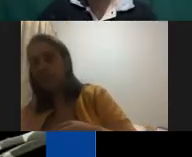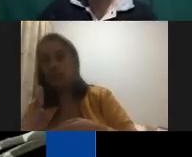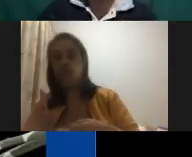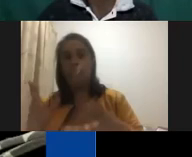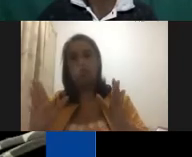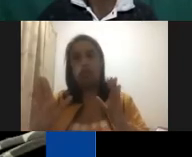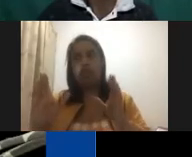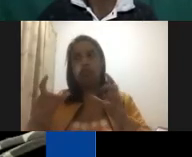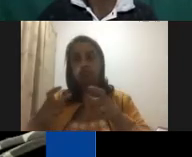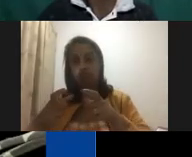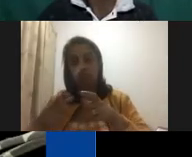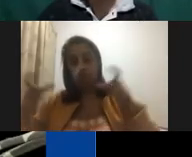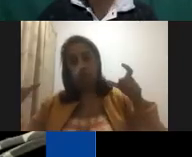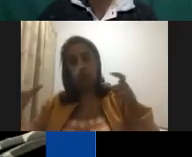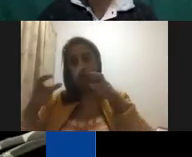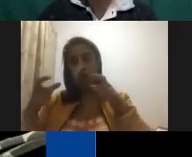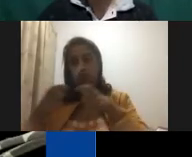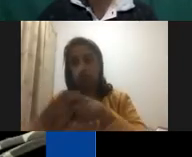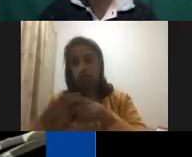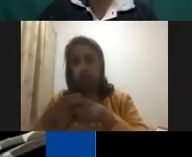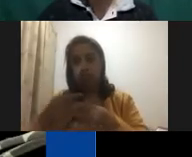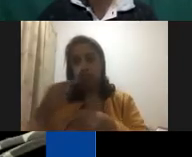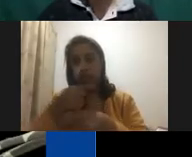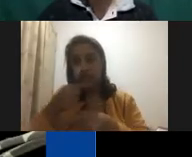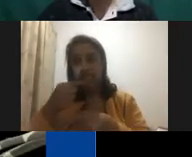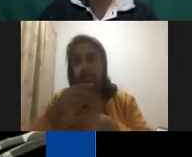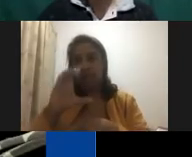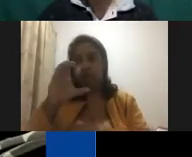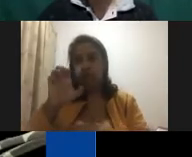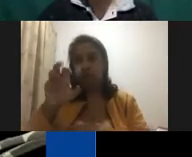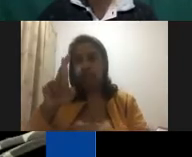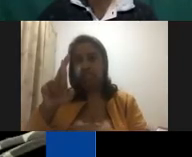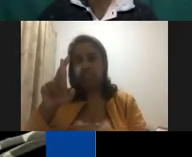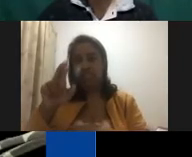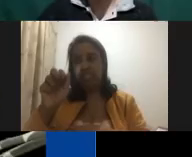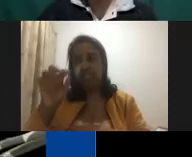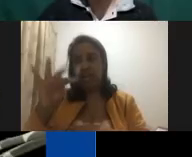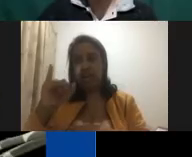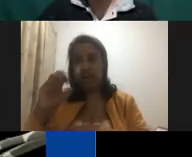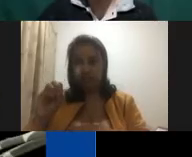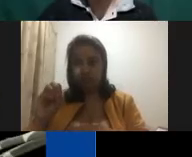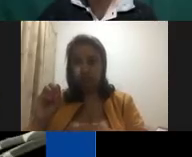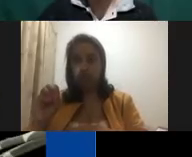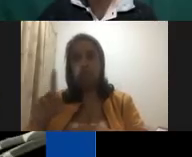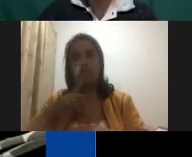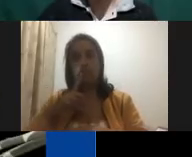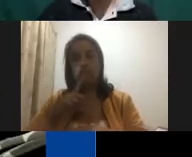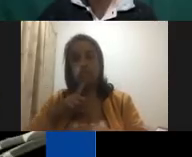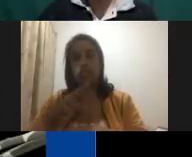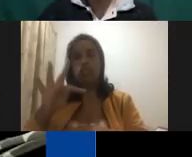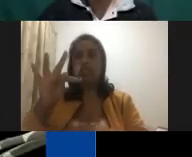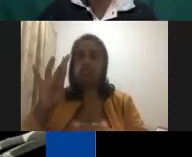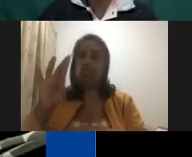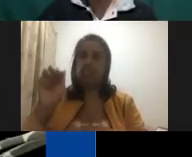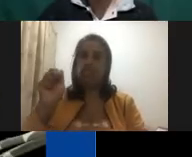serrátil anterior, que não tem relação com o pescoço, né? Mas tem relação com a escápula. Aqui, então, temos o trapézio superior, as fibras superiores